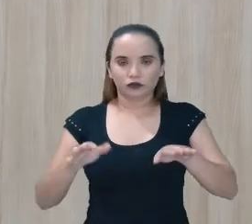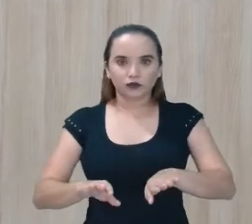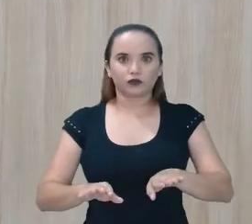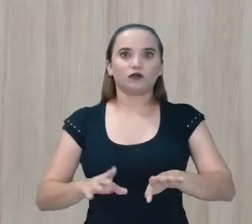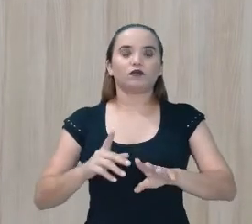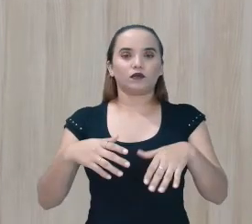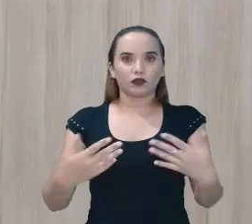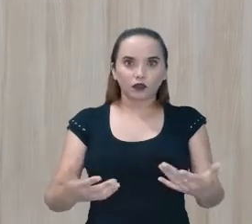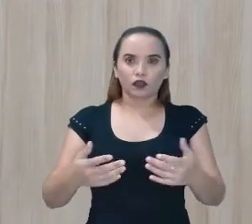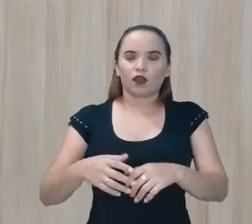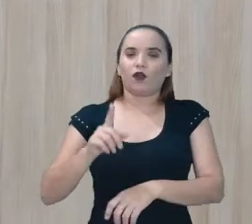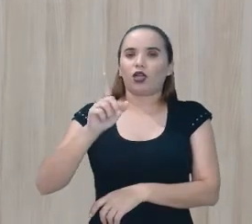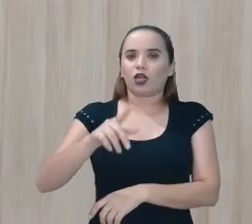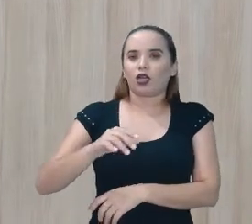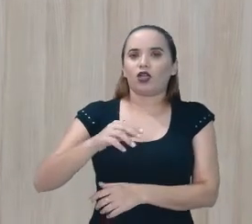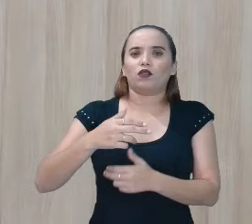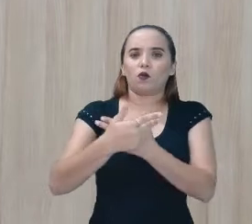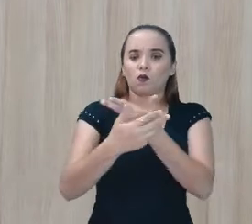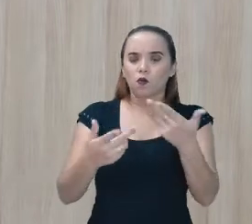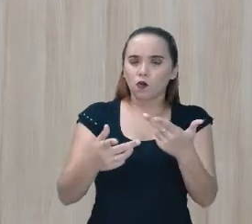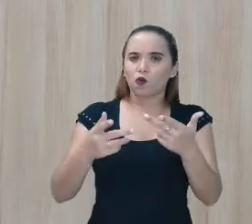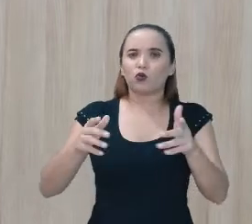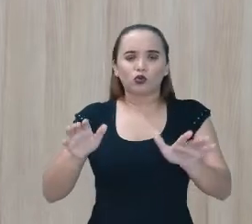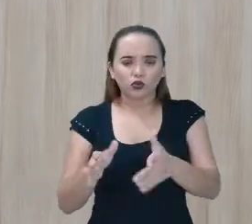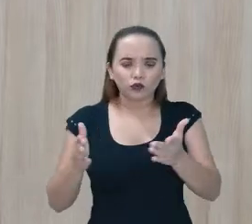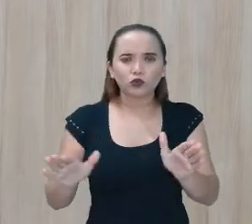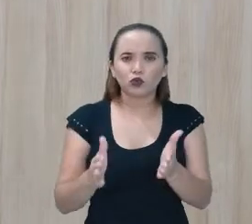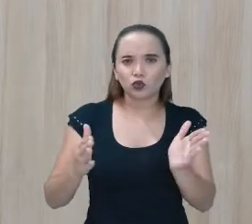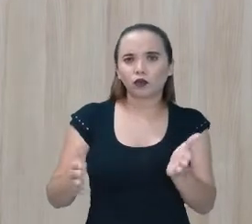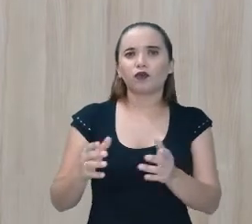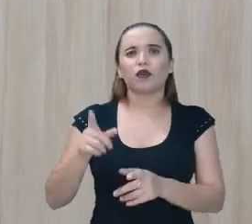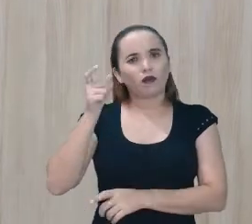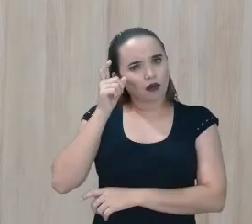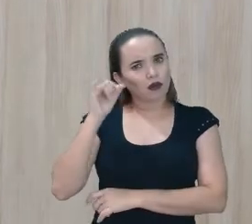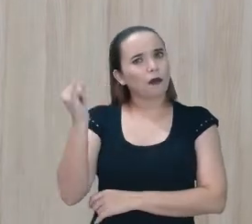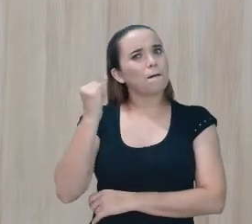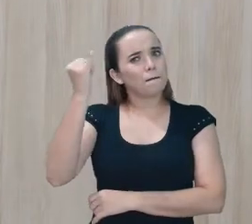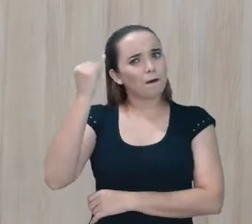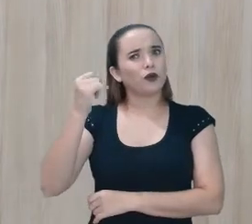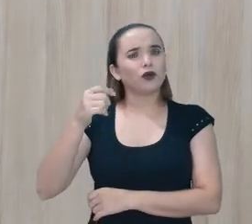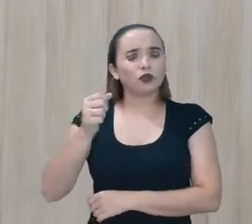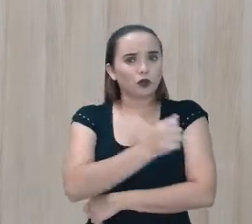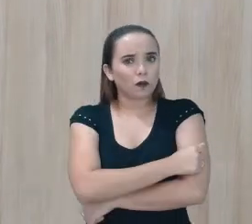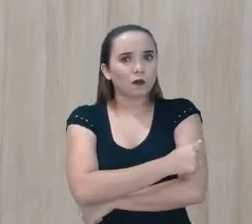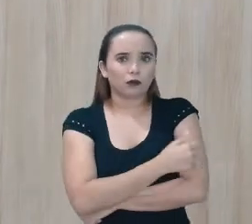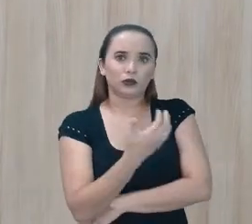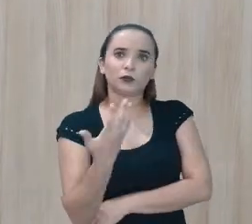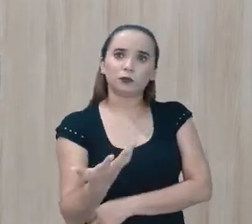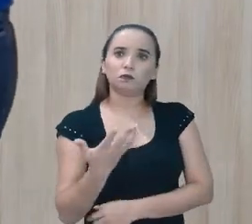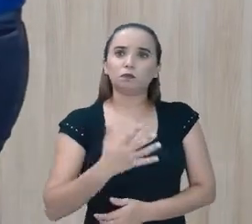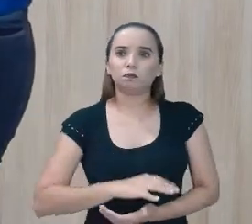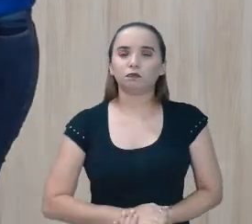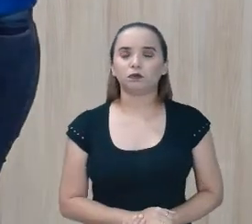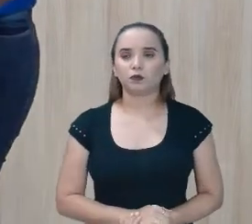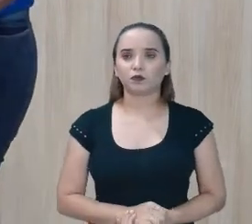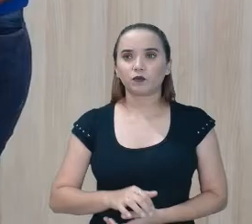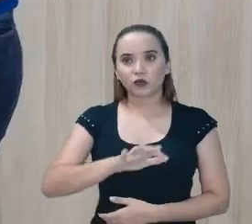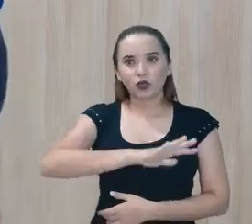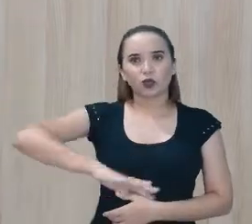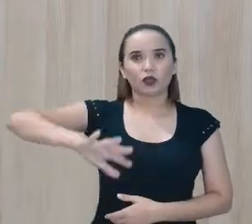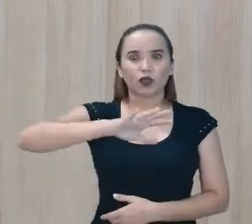são possibilidades e estímulo muito importante para o estudante. Na